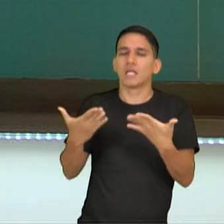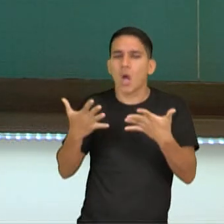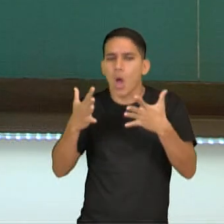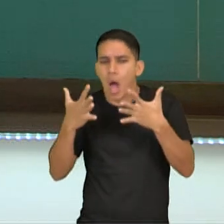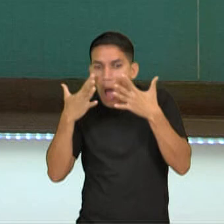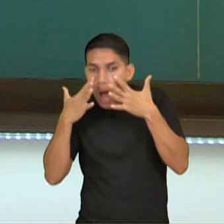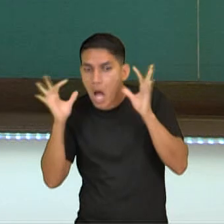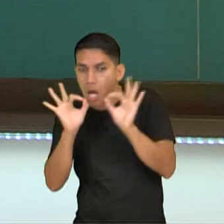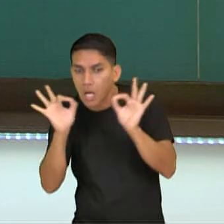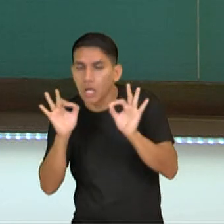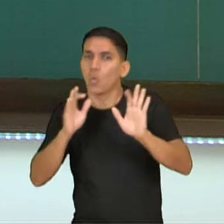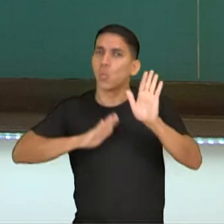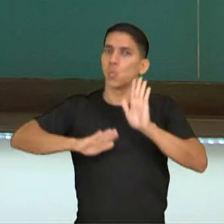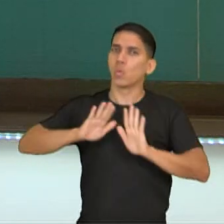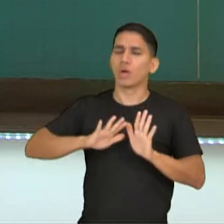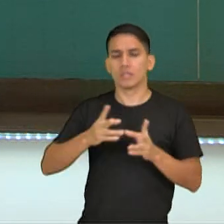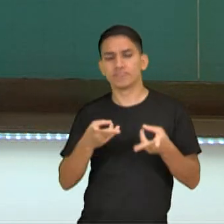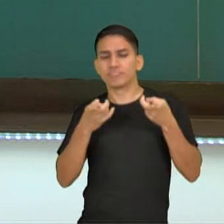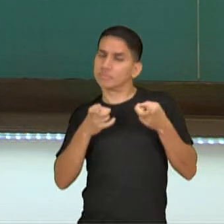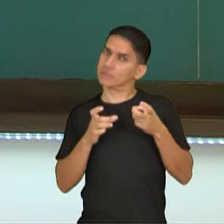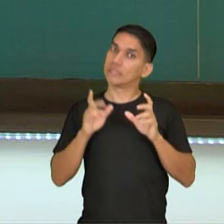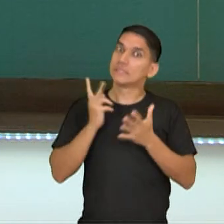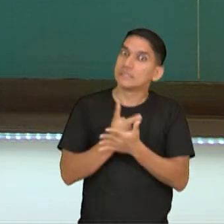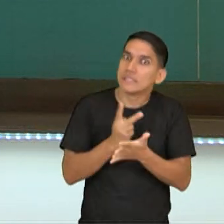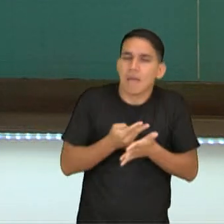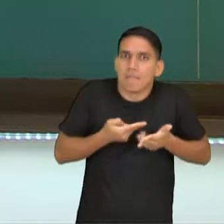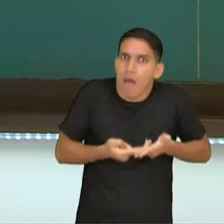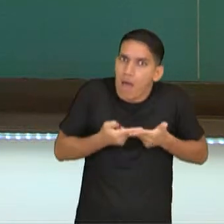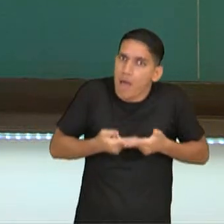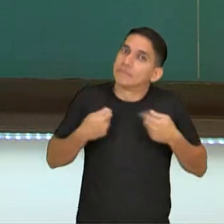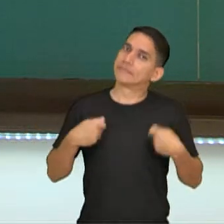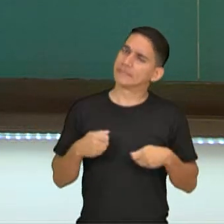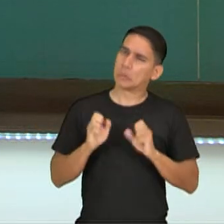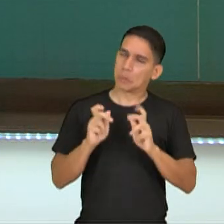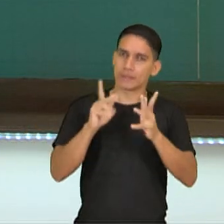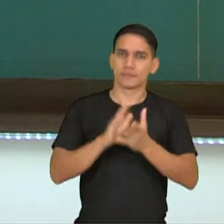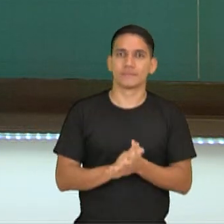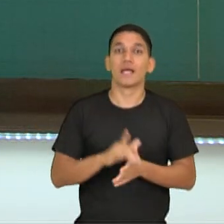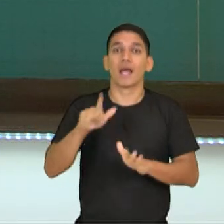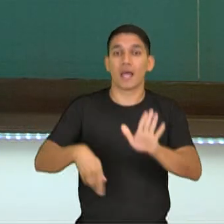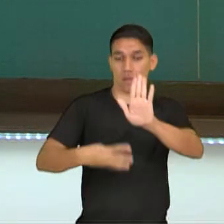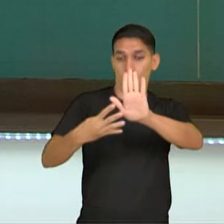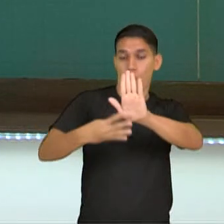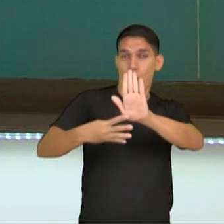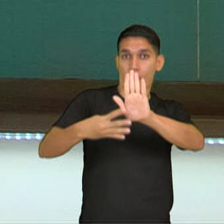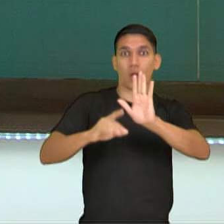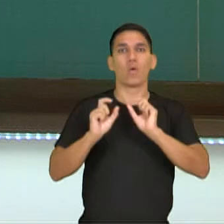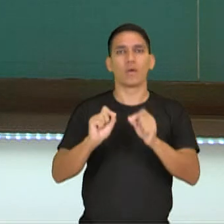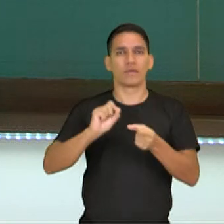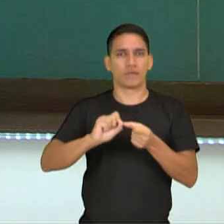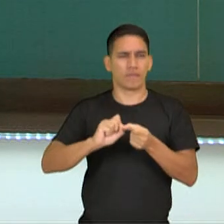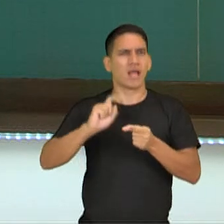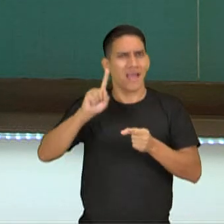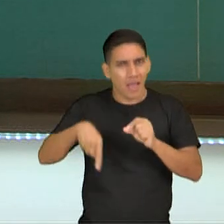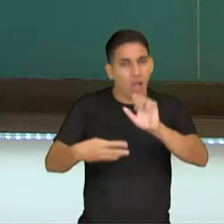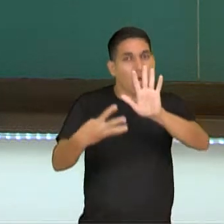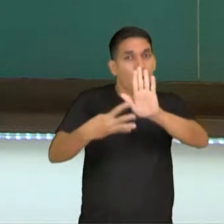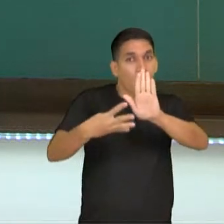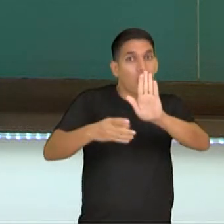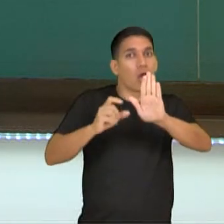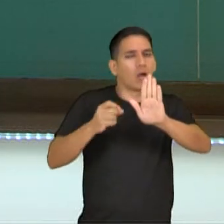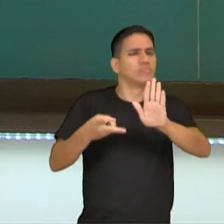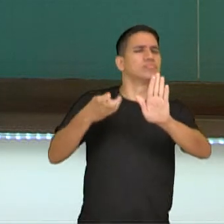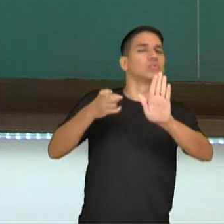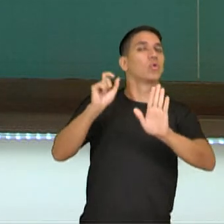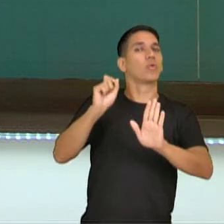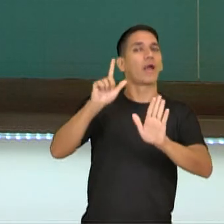eu olho o ângulo de 300 graus. É sempre com muita paciência, tá, gente? Ele está no quarto quadrante. Então, se ele está no quarto quadrante,